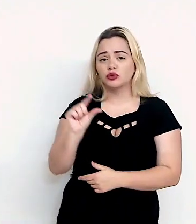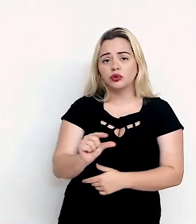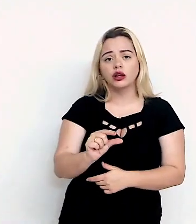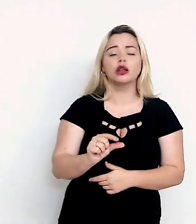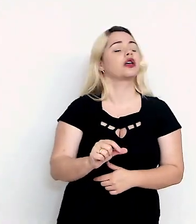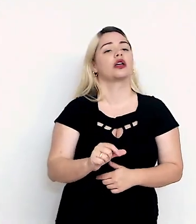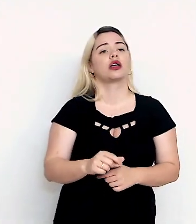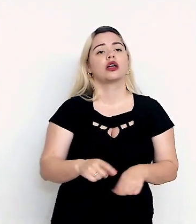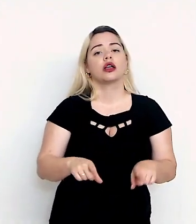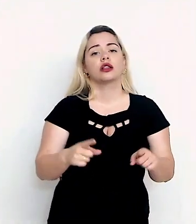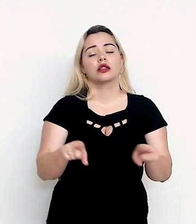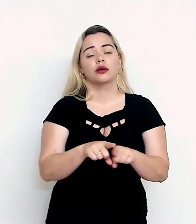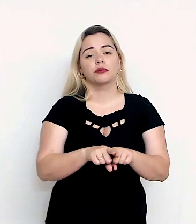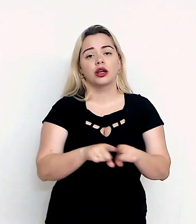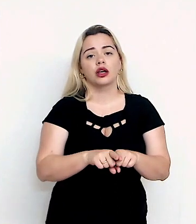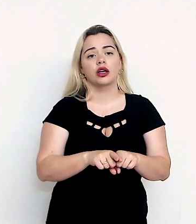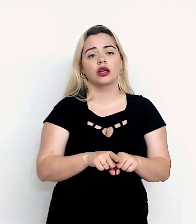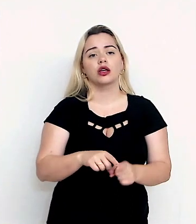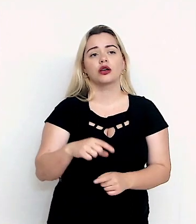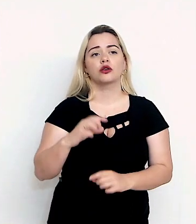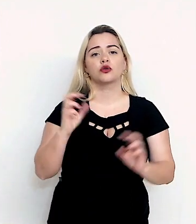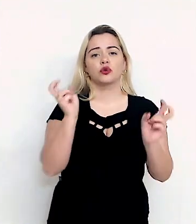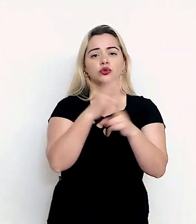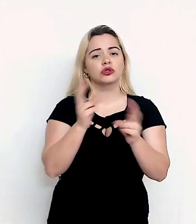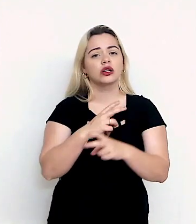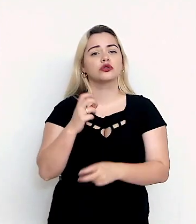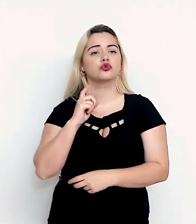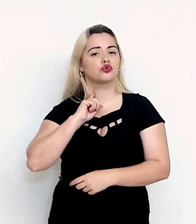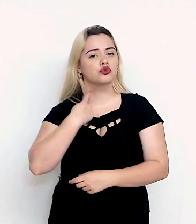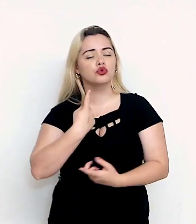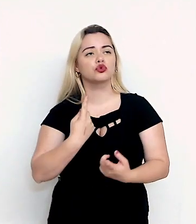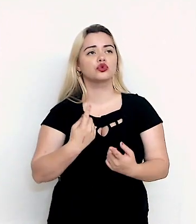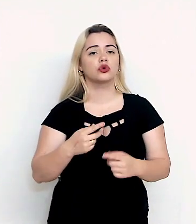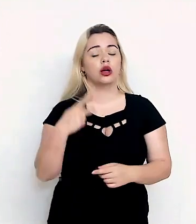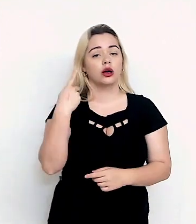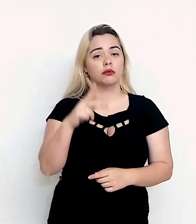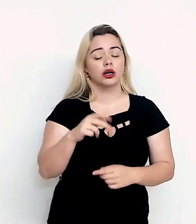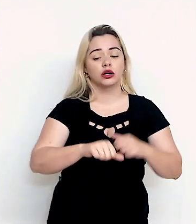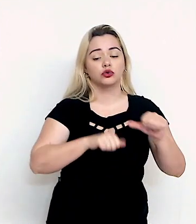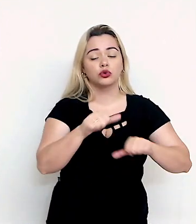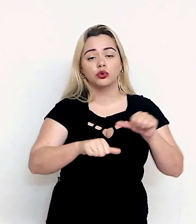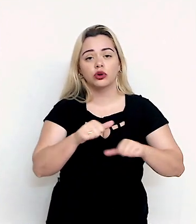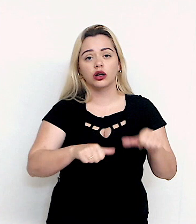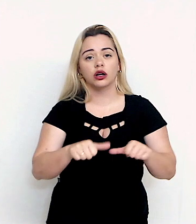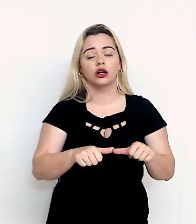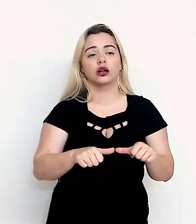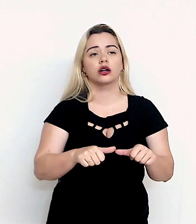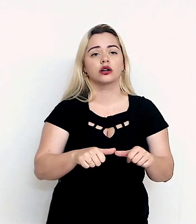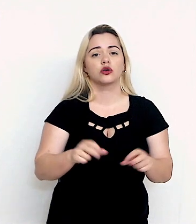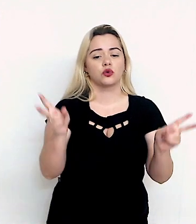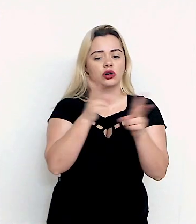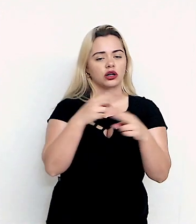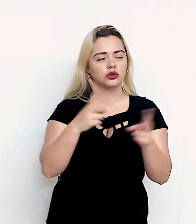economia tenta me uma meta para alcançar o pico de emissões é deles caso de efeito